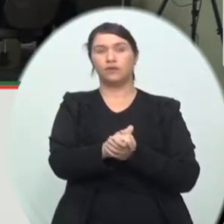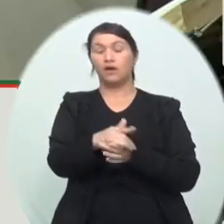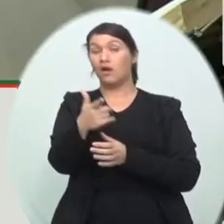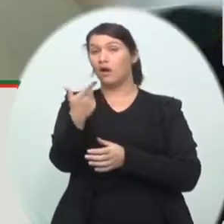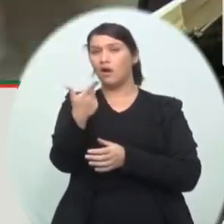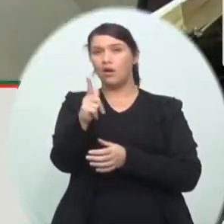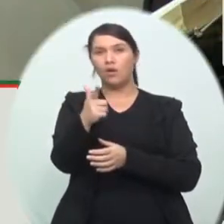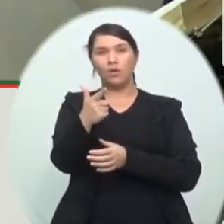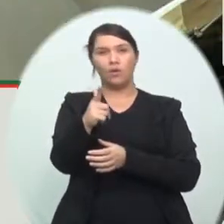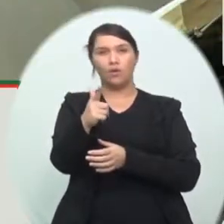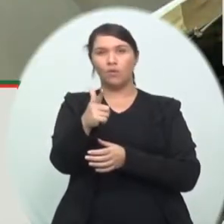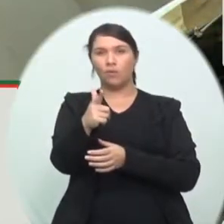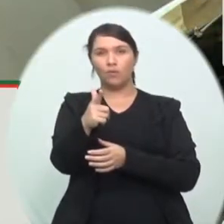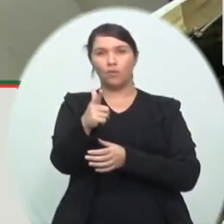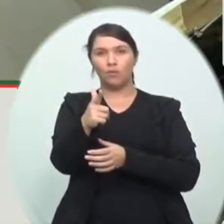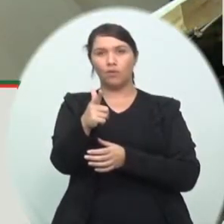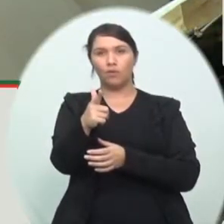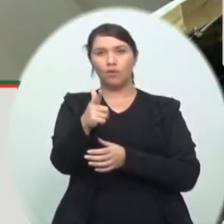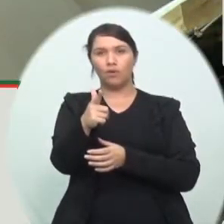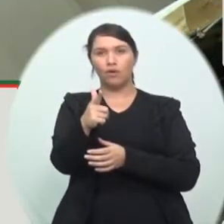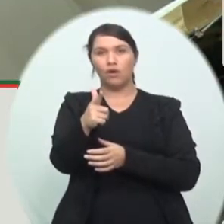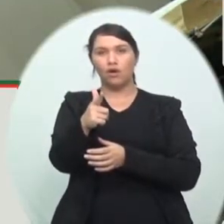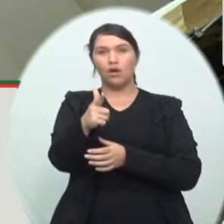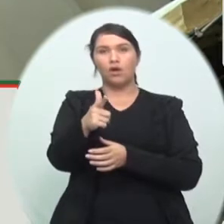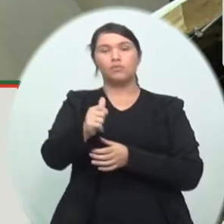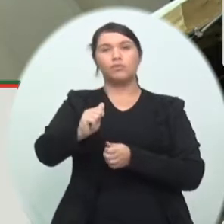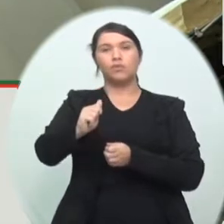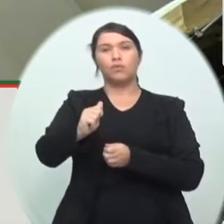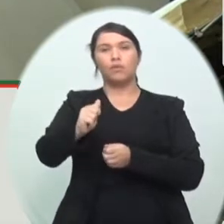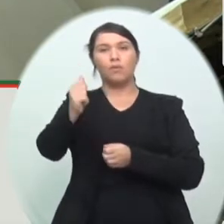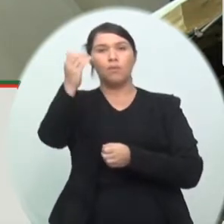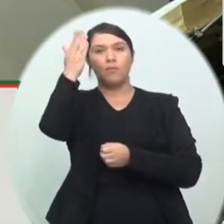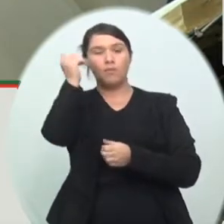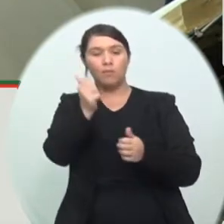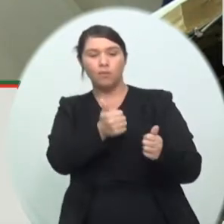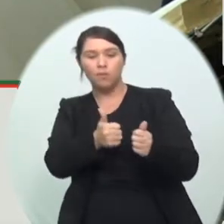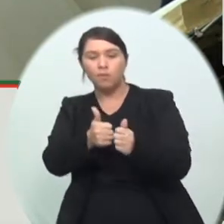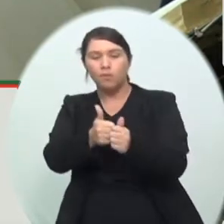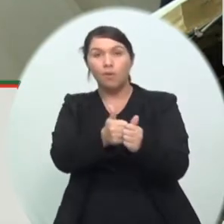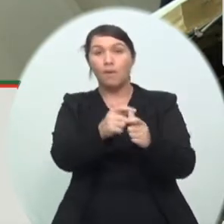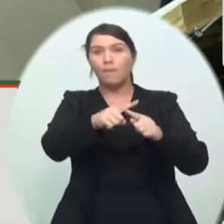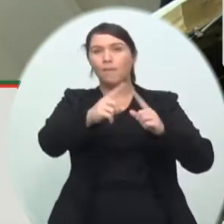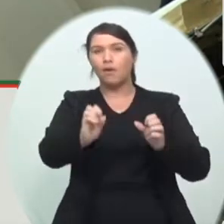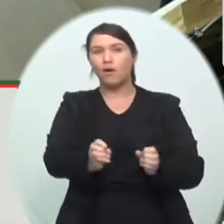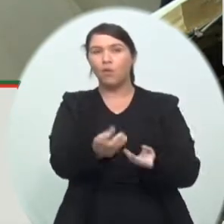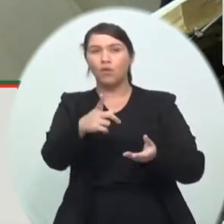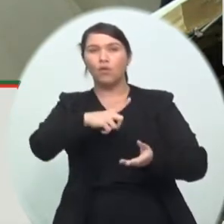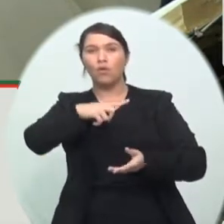direção, cai o povo, mas na multidão de conselheiros há segurança.